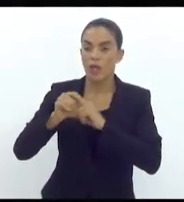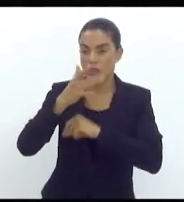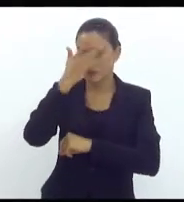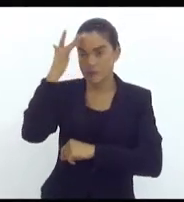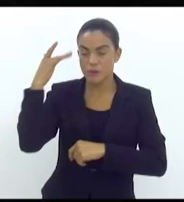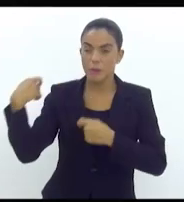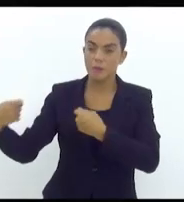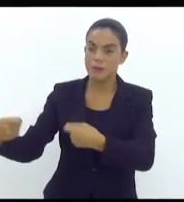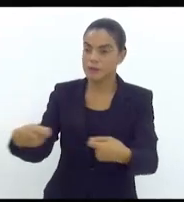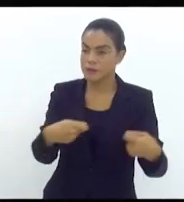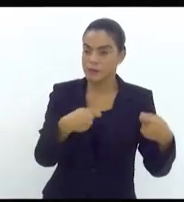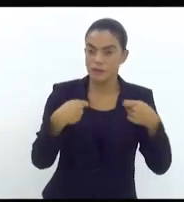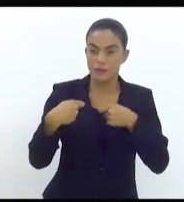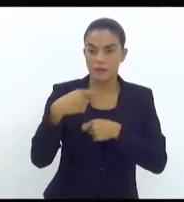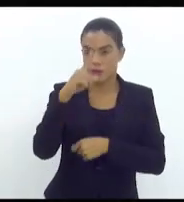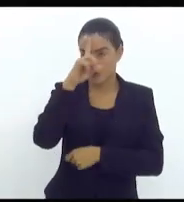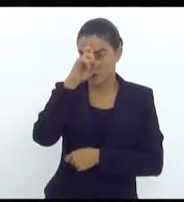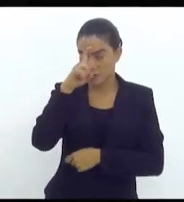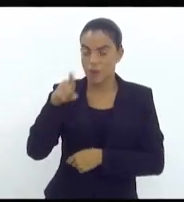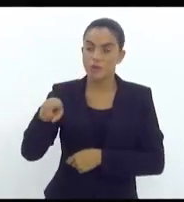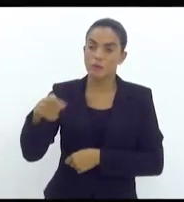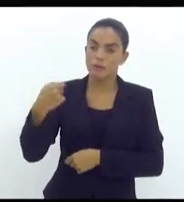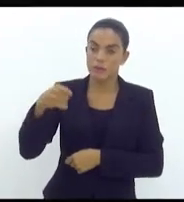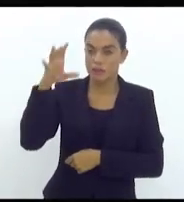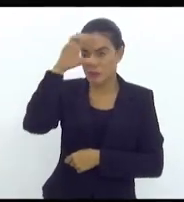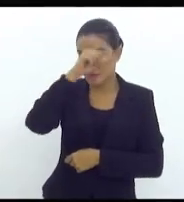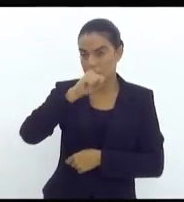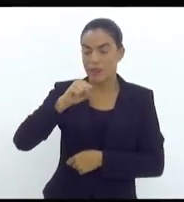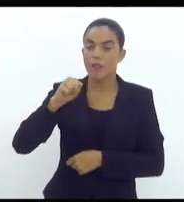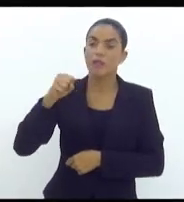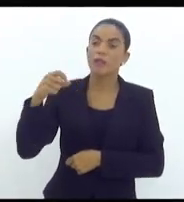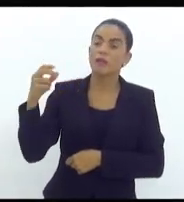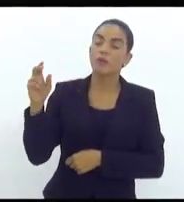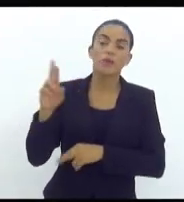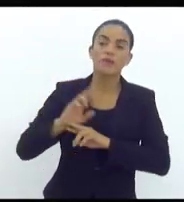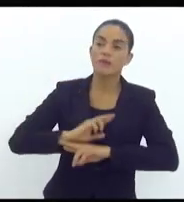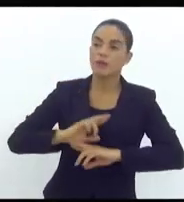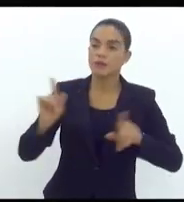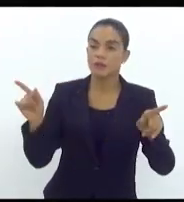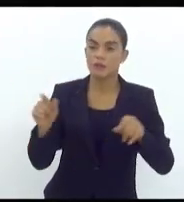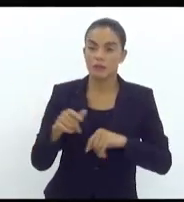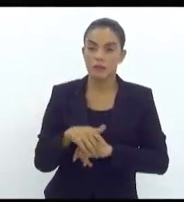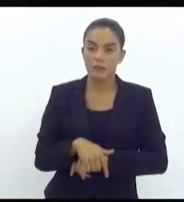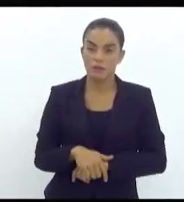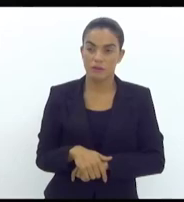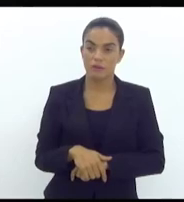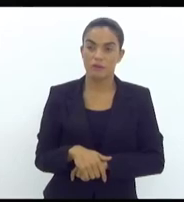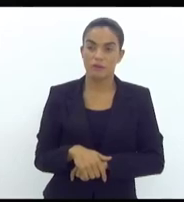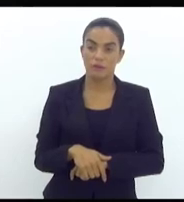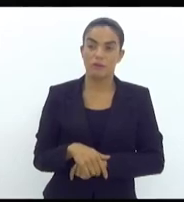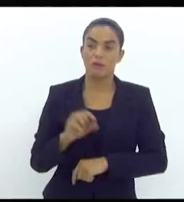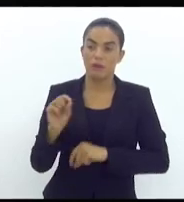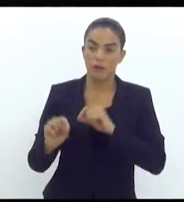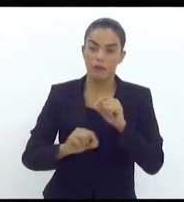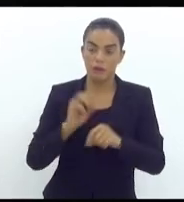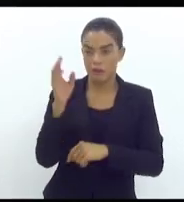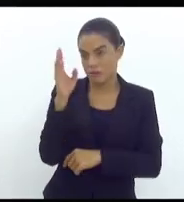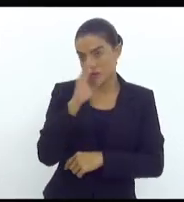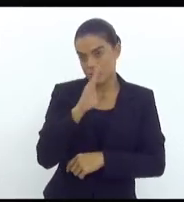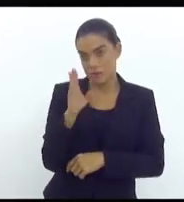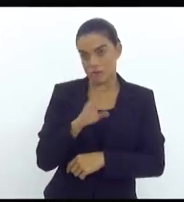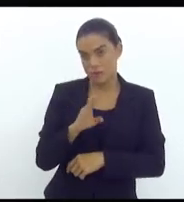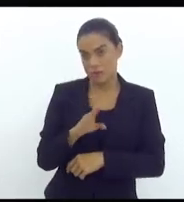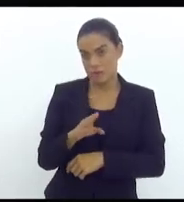pessoas estão precisando nos hospitais o senhor deveria saber diferenciar O que é ser um brasileiro